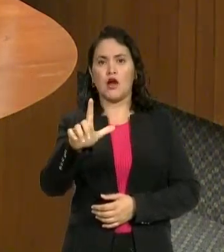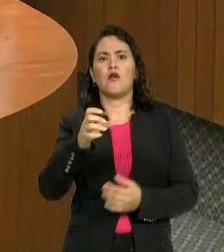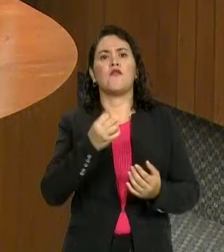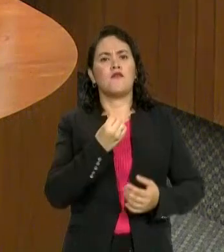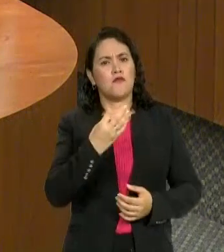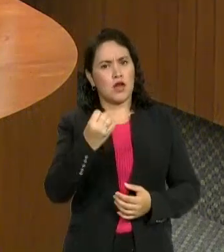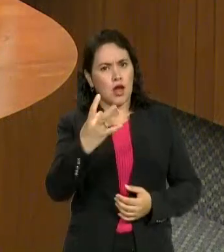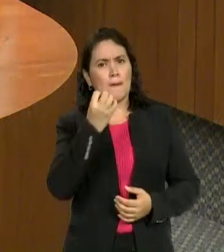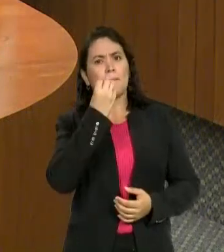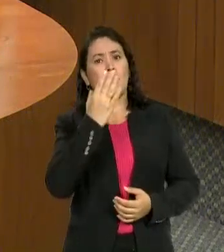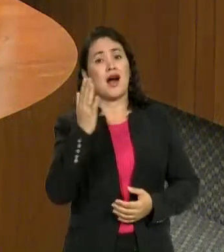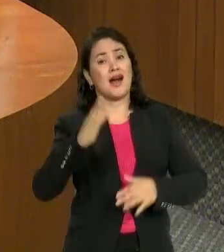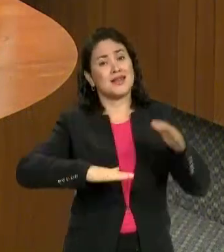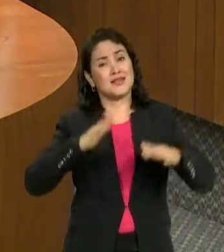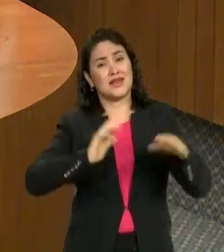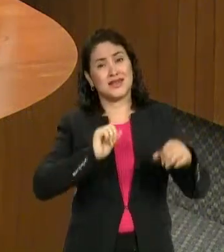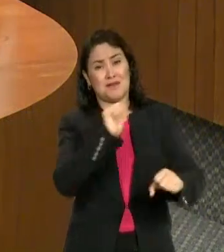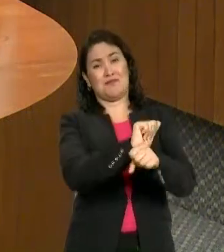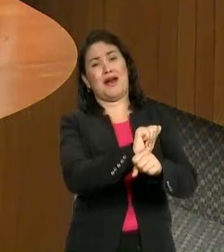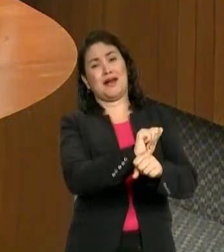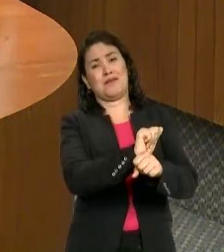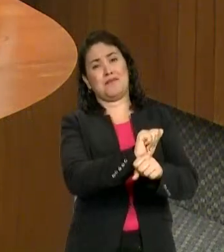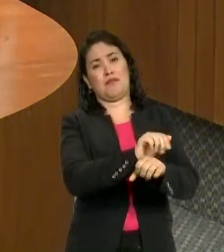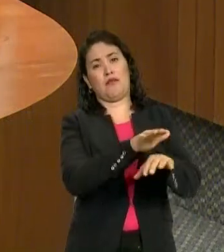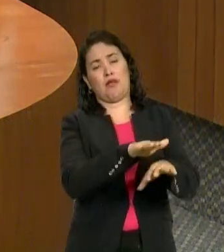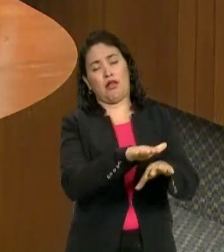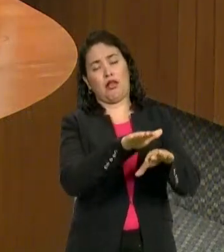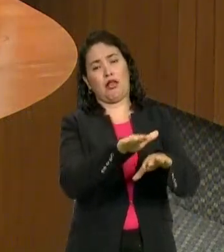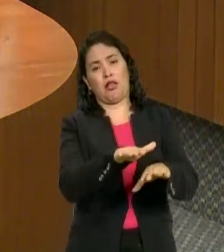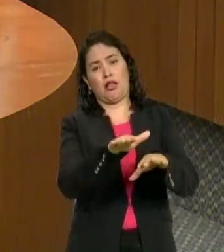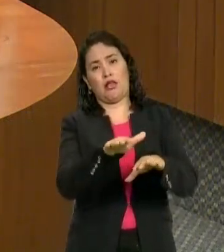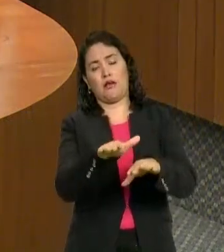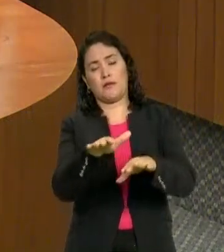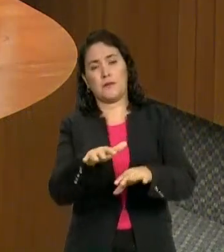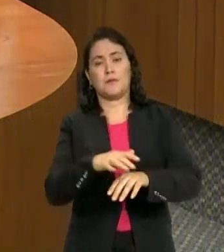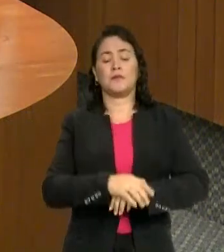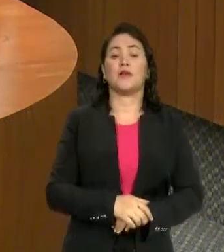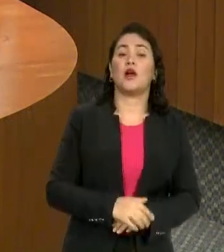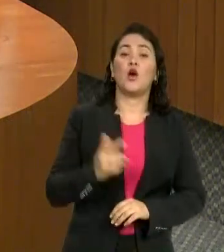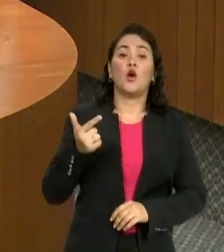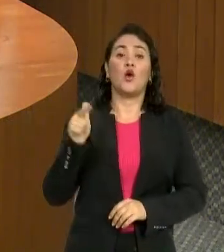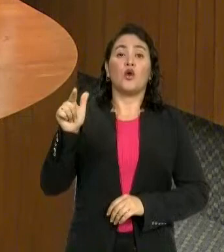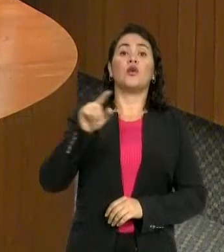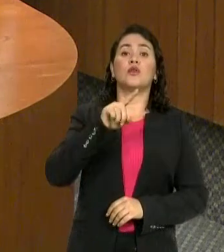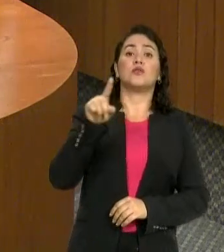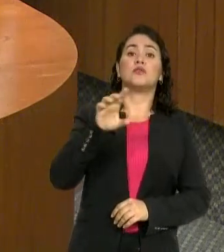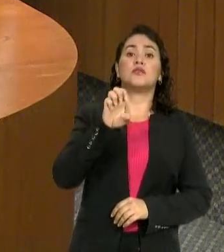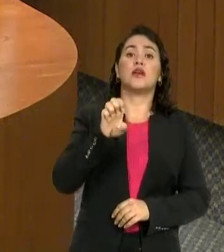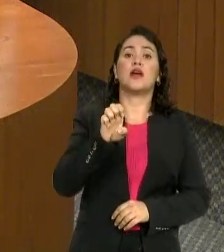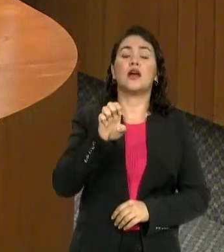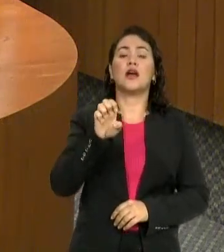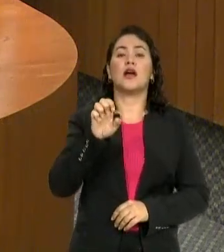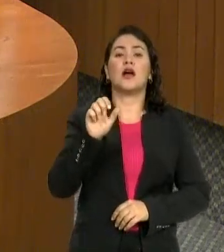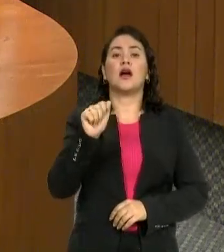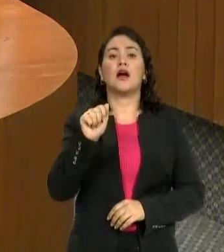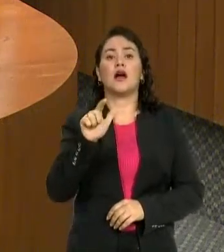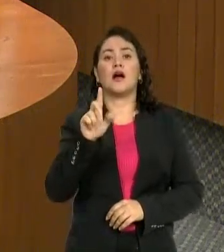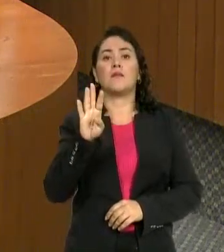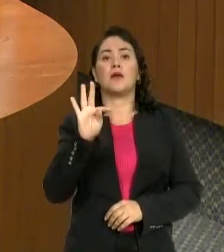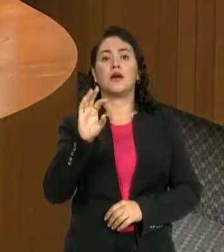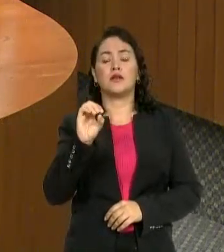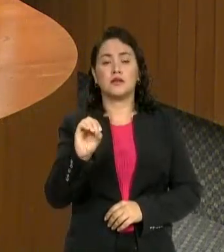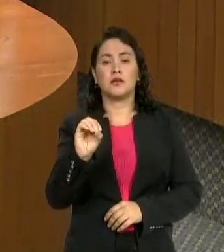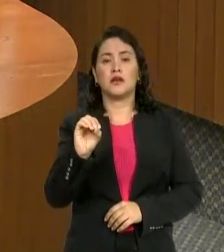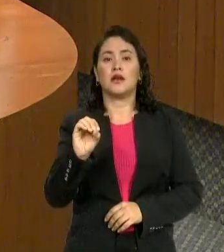ele saia de circulação em definitivo. Aumentaram a quantidade de viagens, aumentou a quantidade